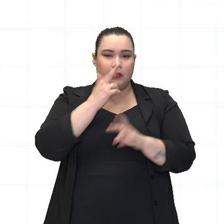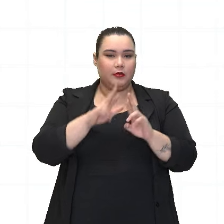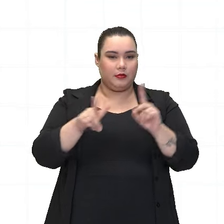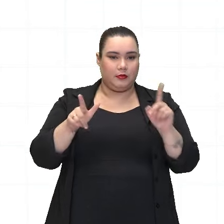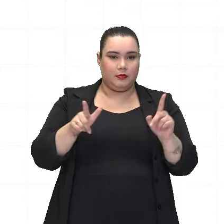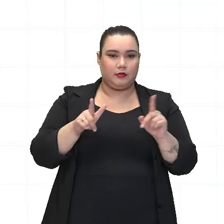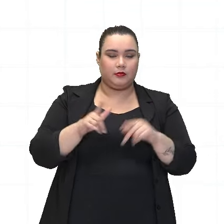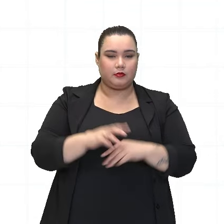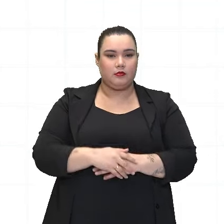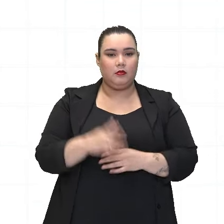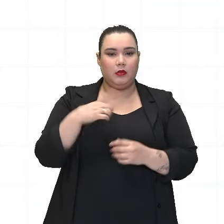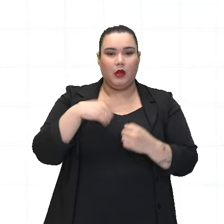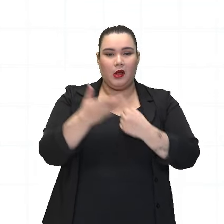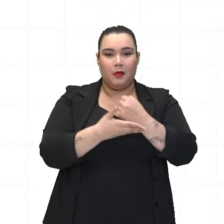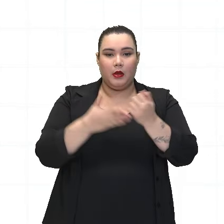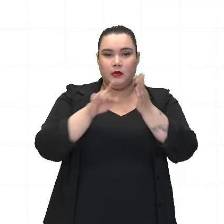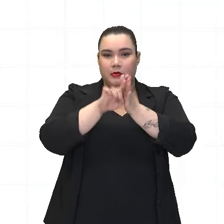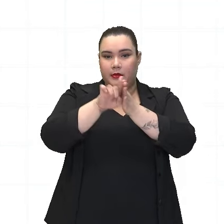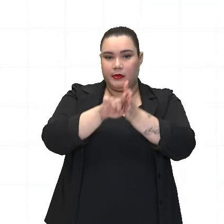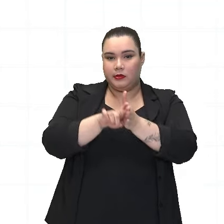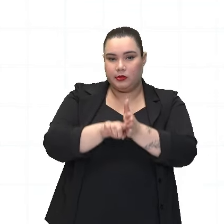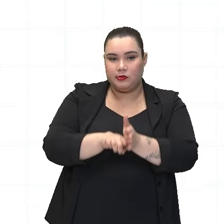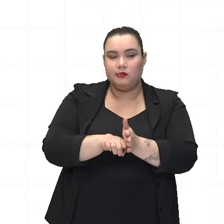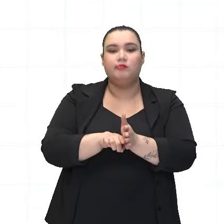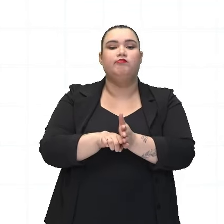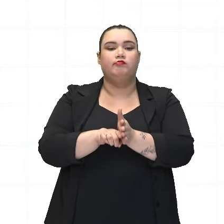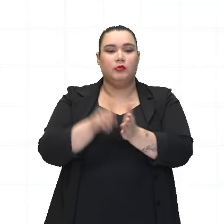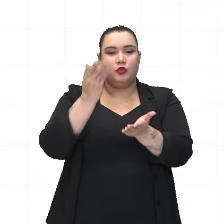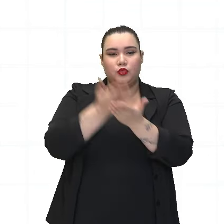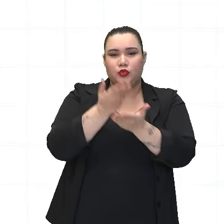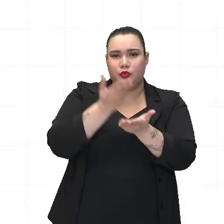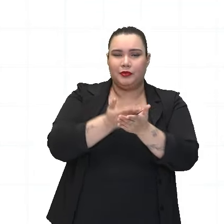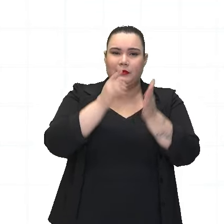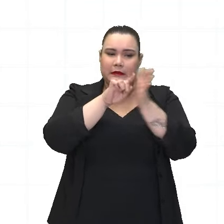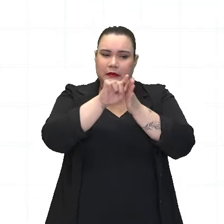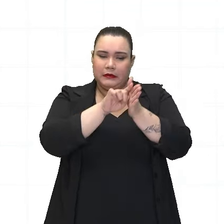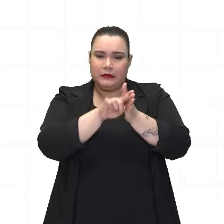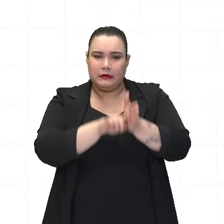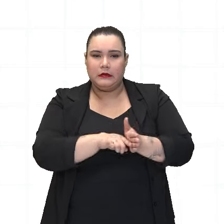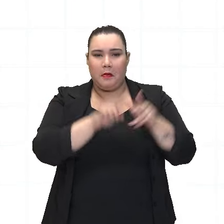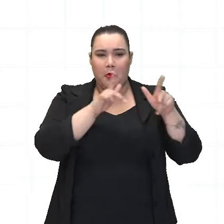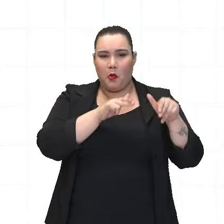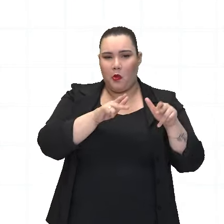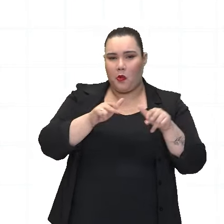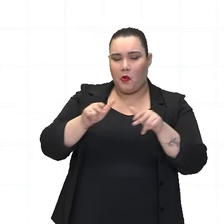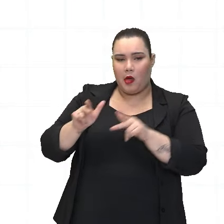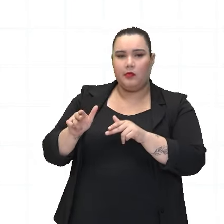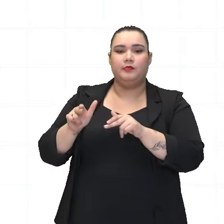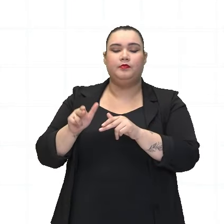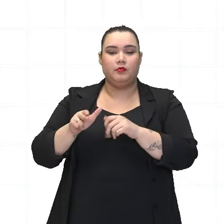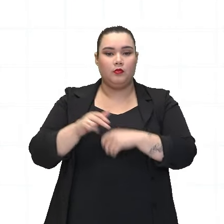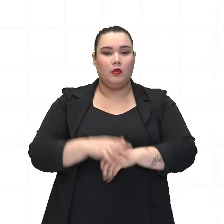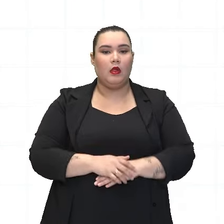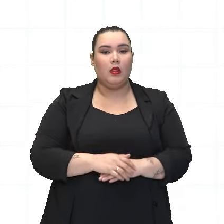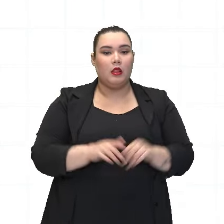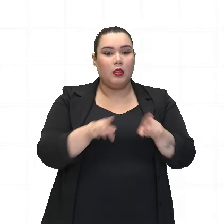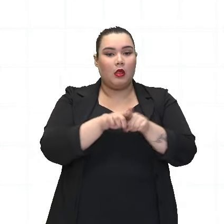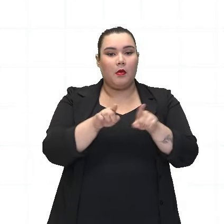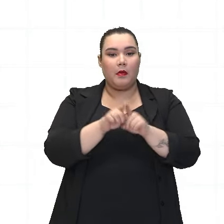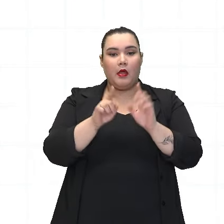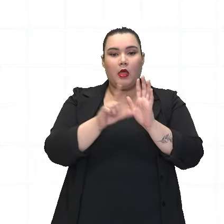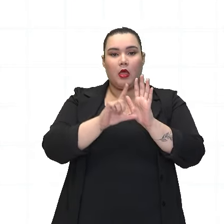diferentes. Baseia-se em pesquisas, investigações metódicas e sistemáticas. Busca as